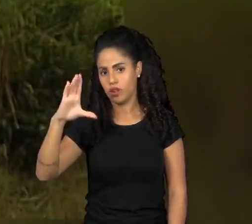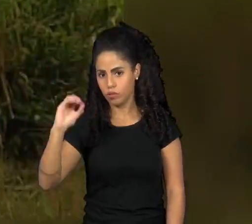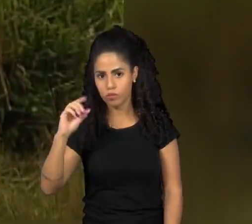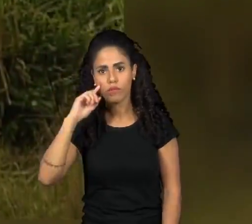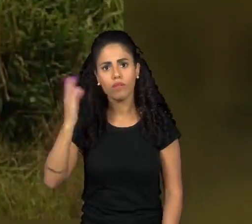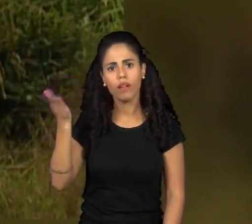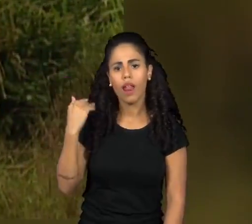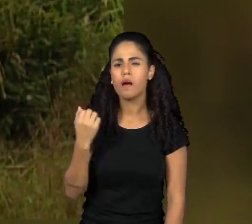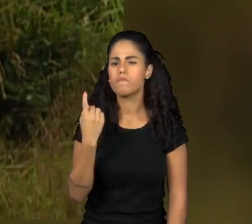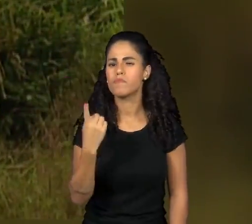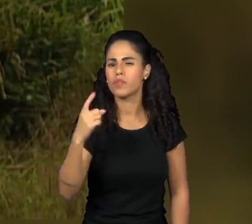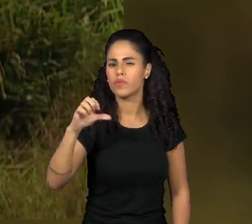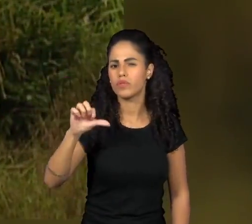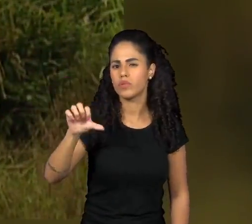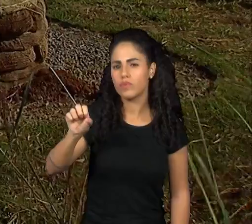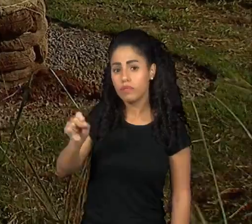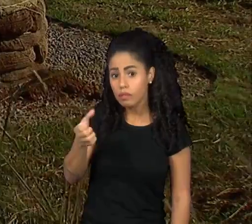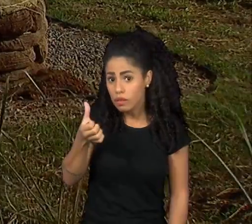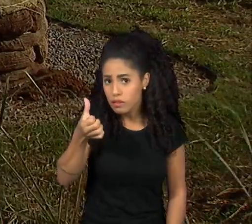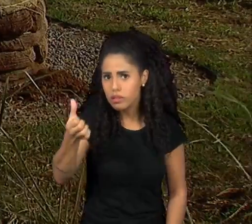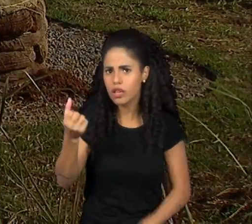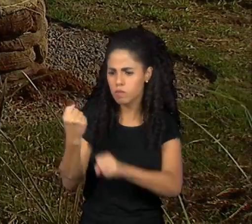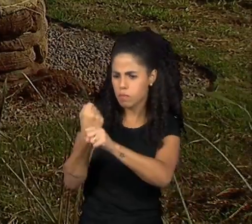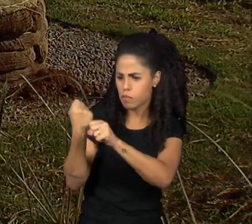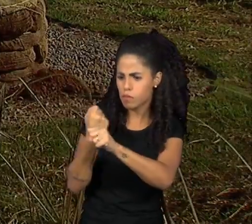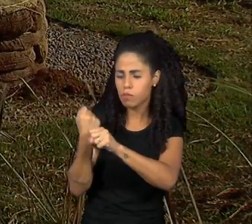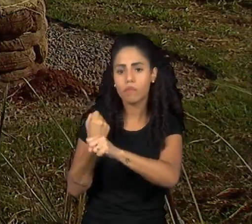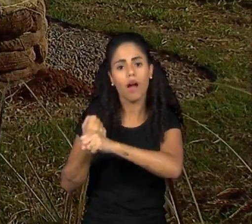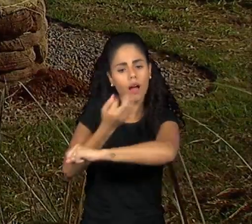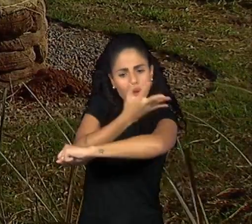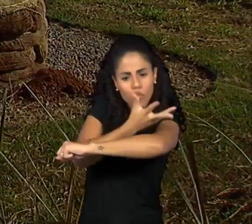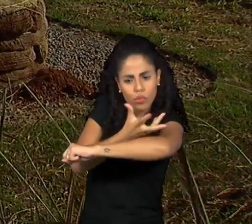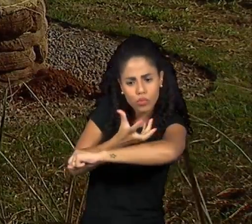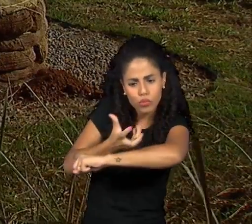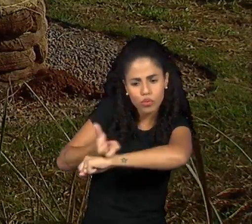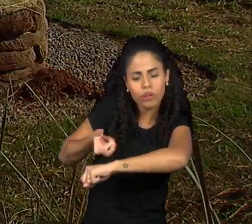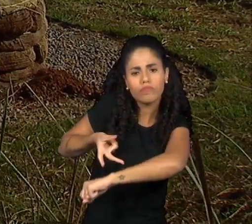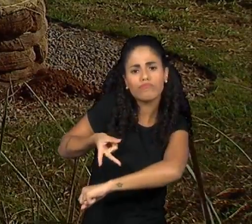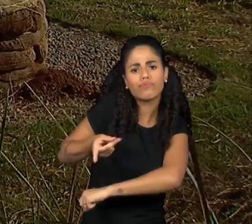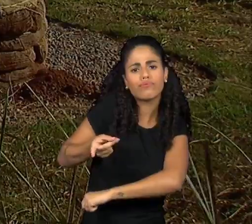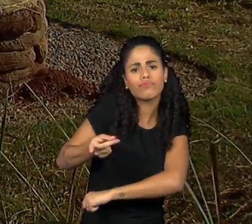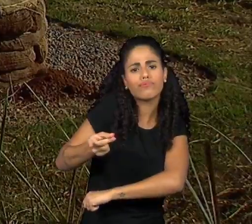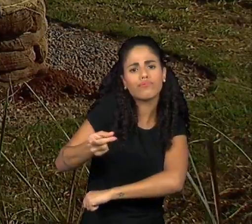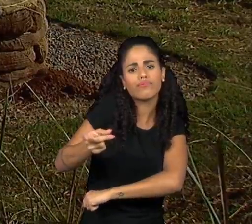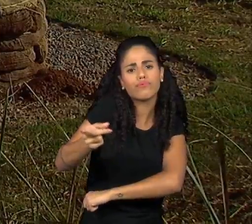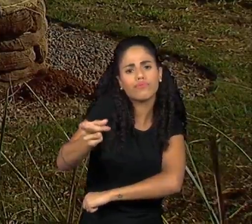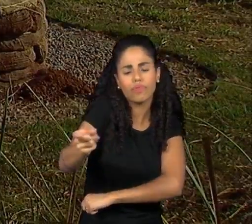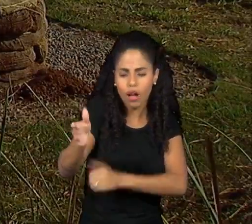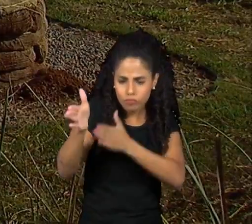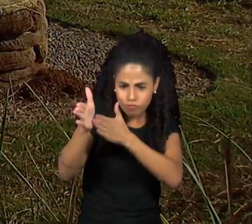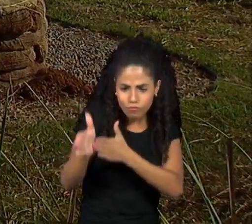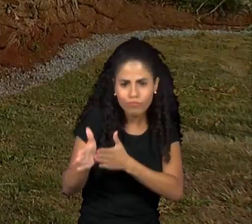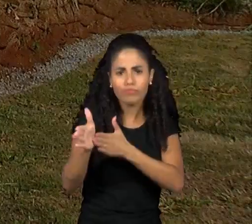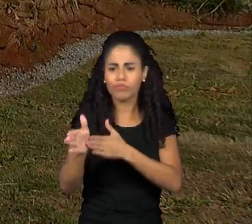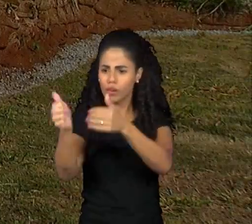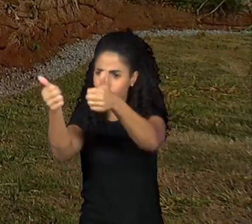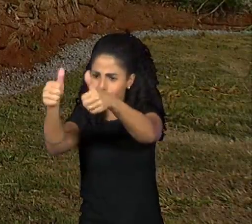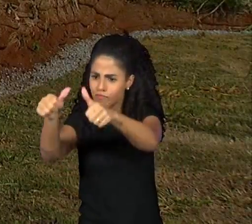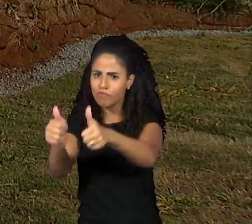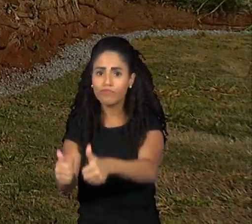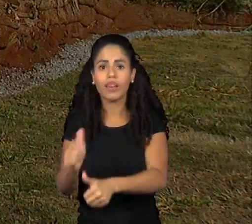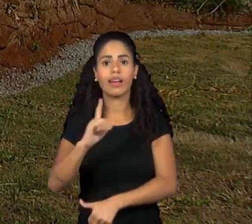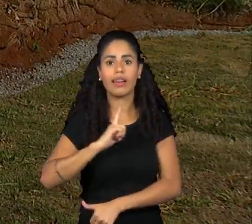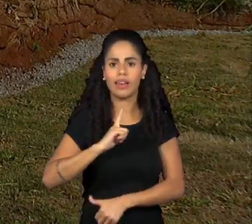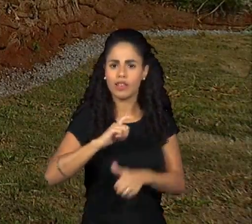em 1986. O Cerrado Infinito se expressa aqui num caminho marcado por esculturas, como esta